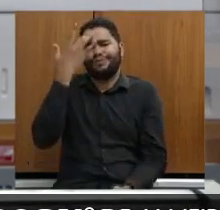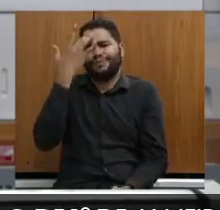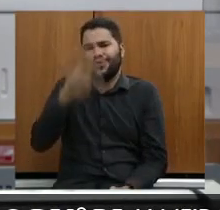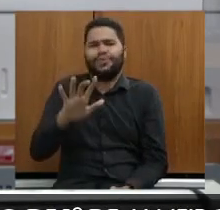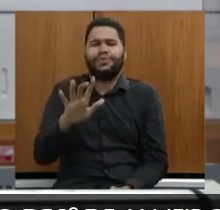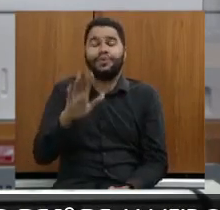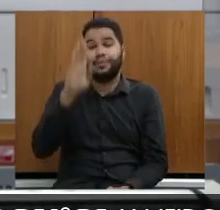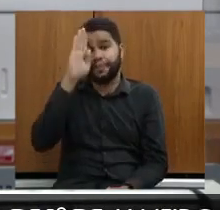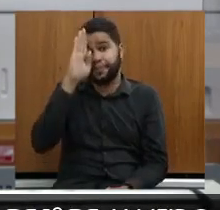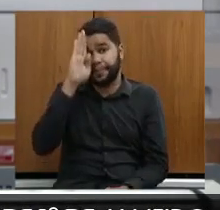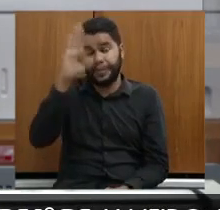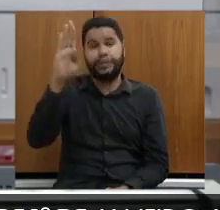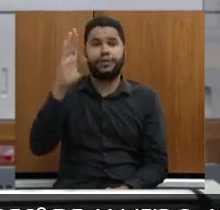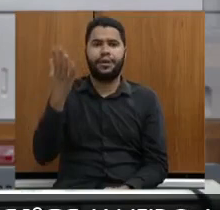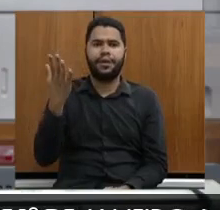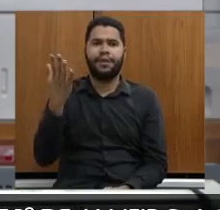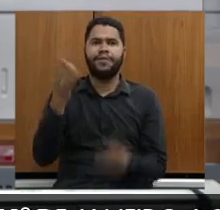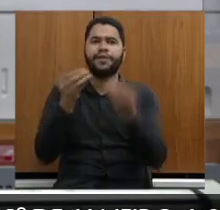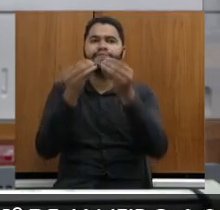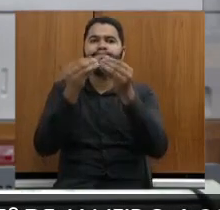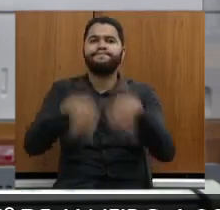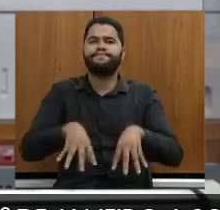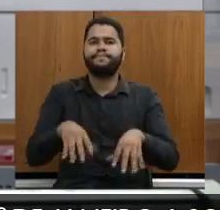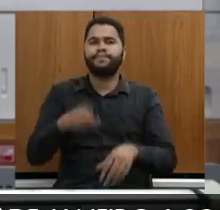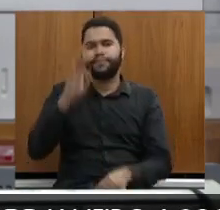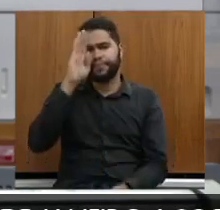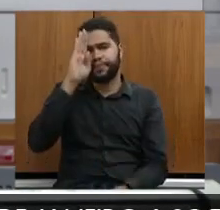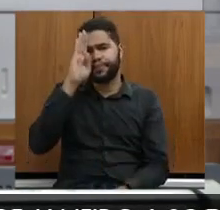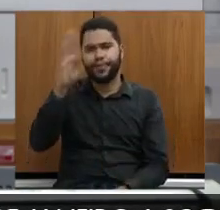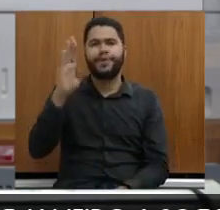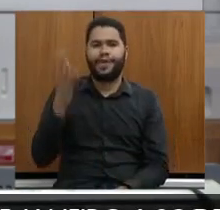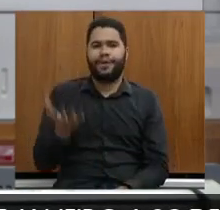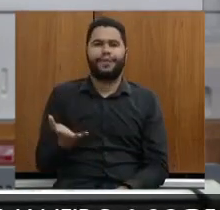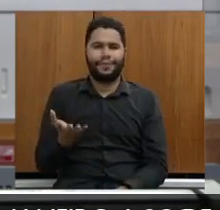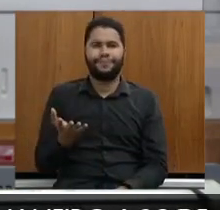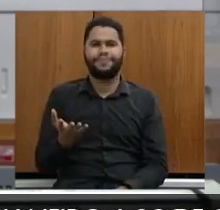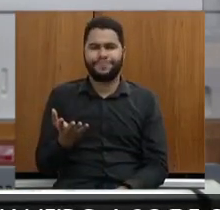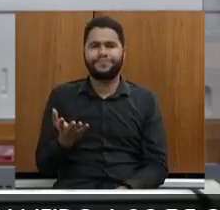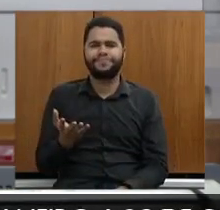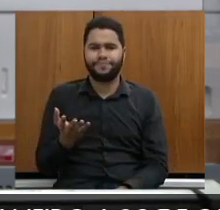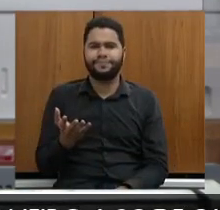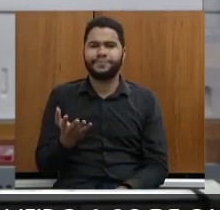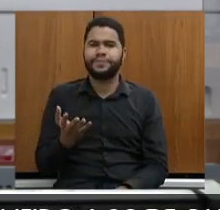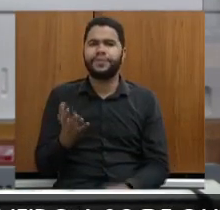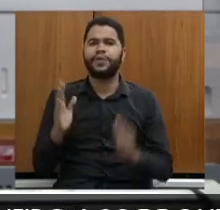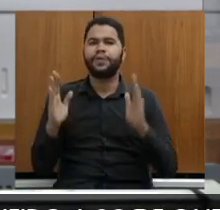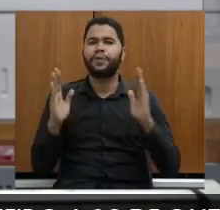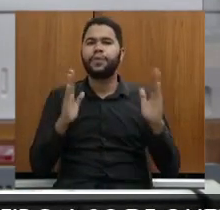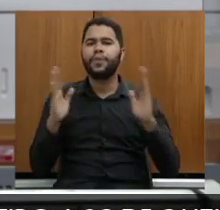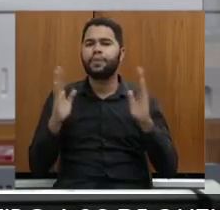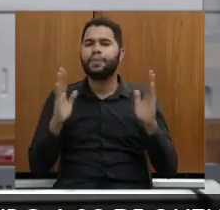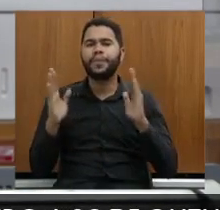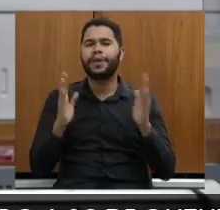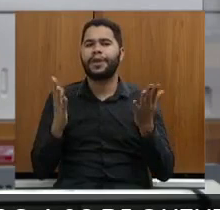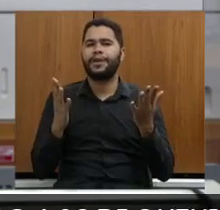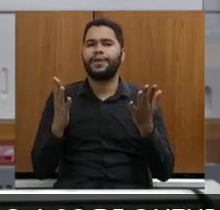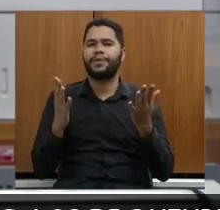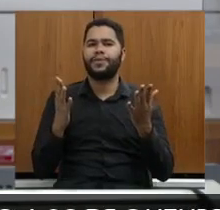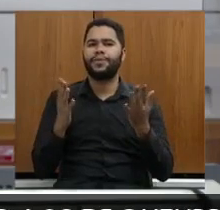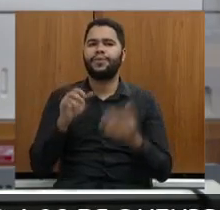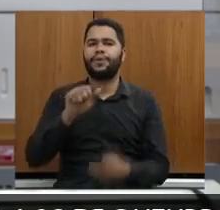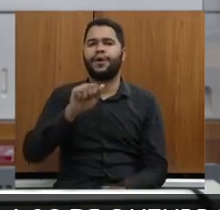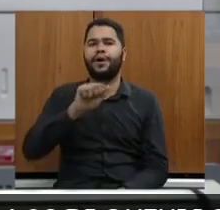né Principalmente isso aí vai afetar principalmente a a o período aí da do